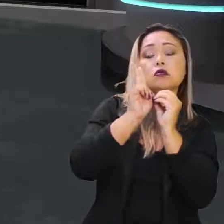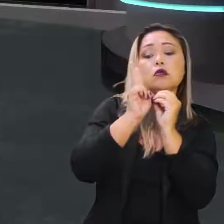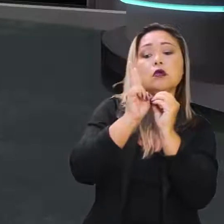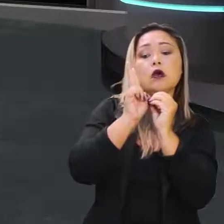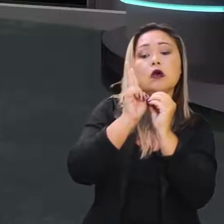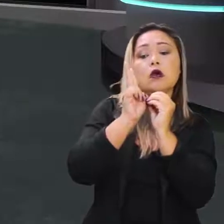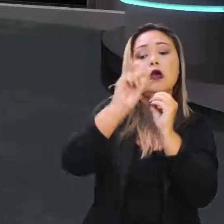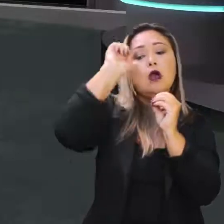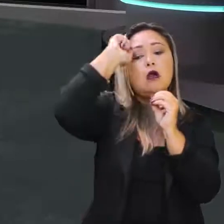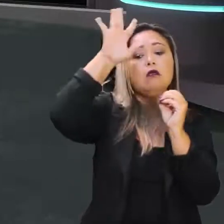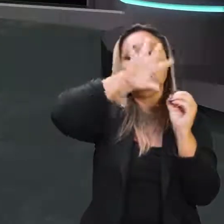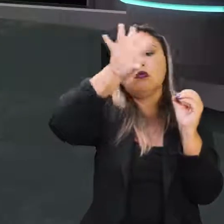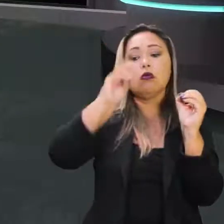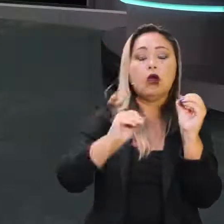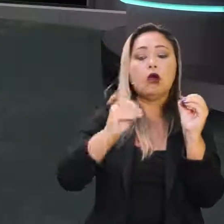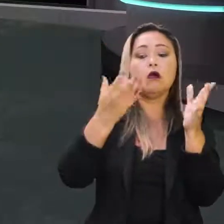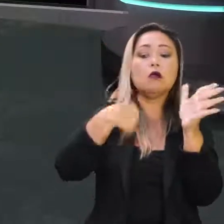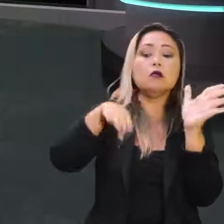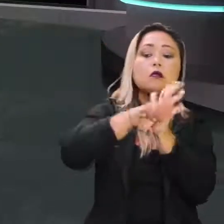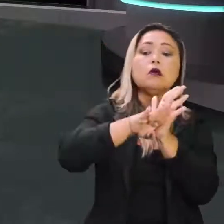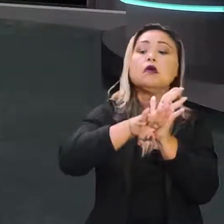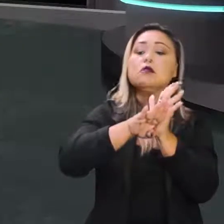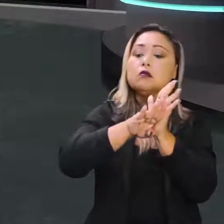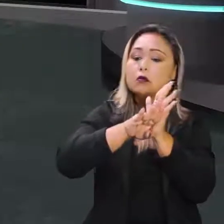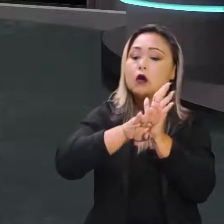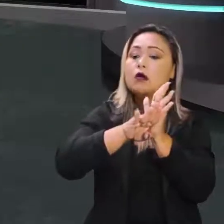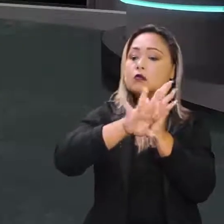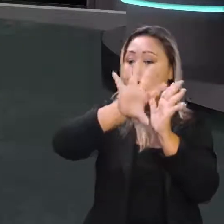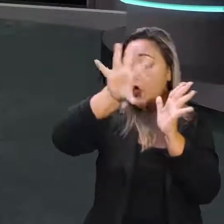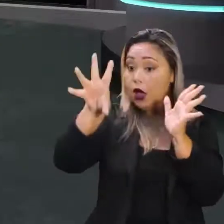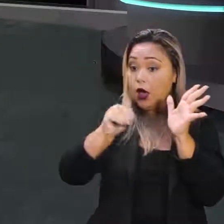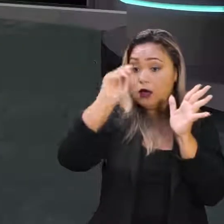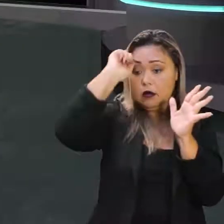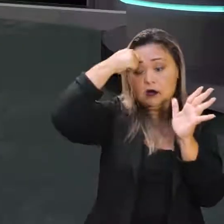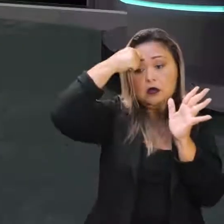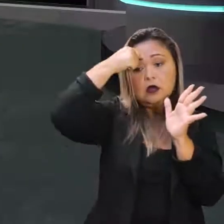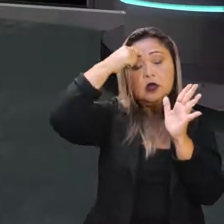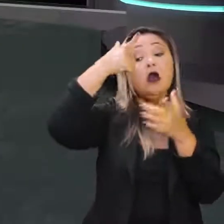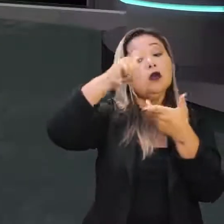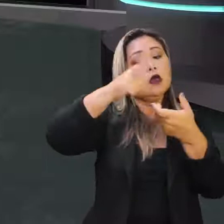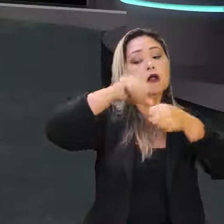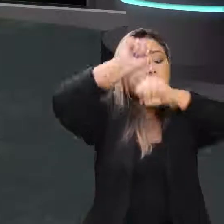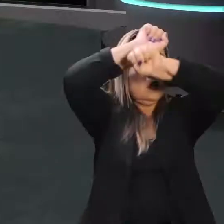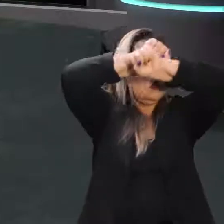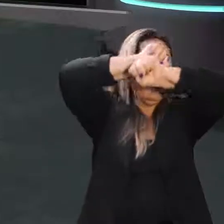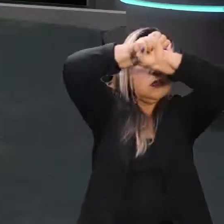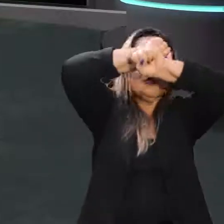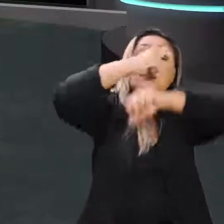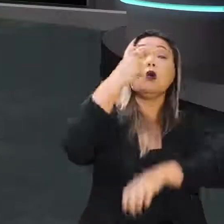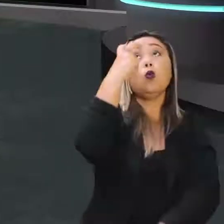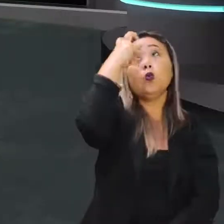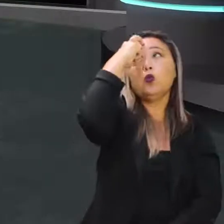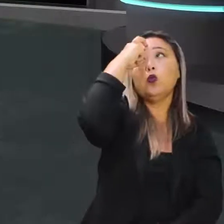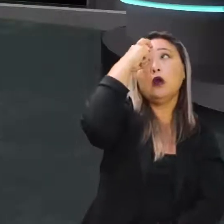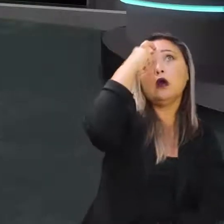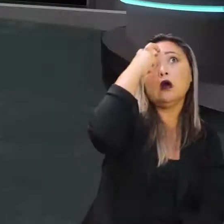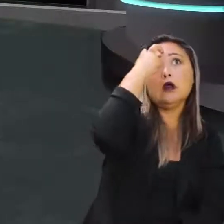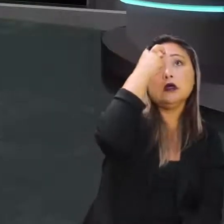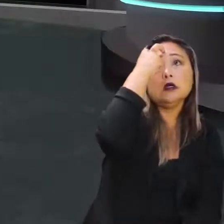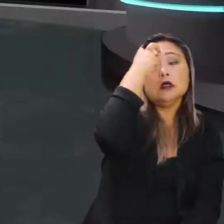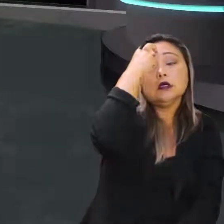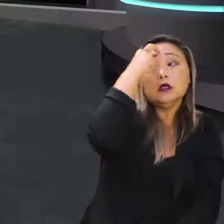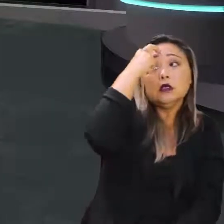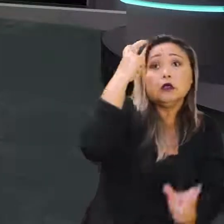os africanos que vieram da África também em condição de escravos, então a cultura, né,